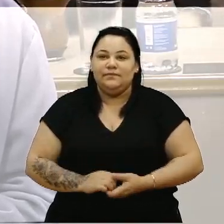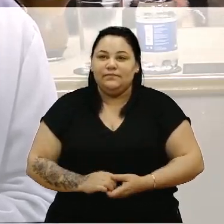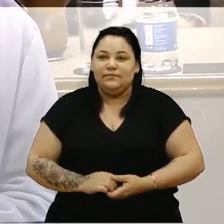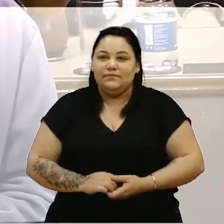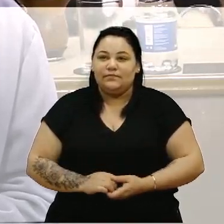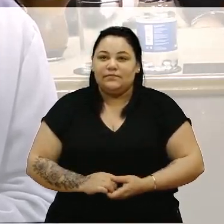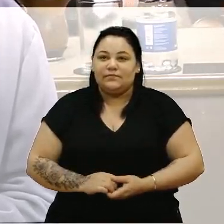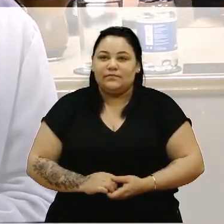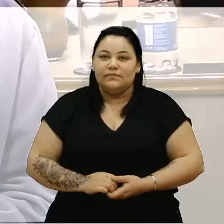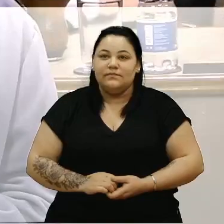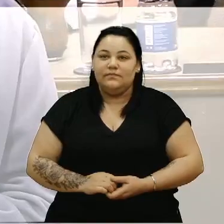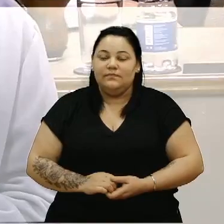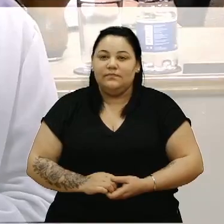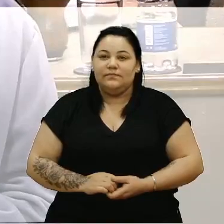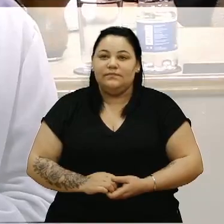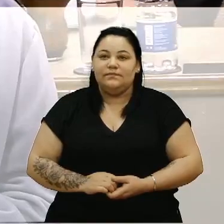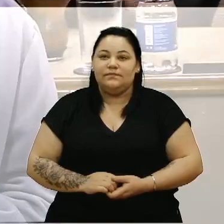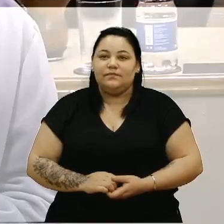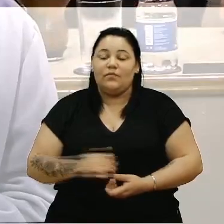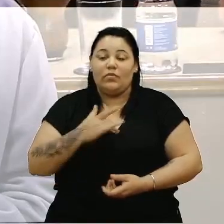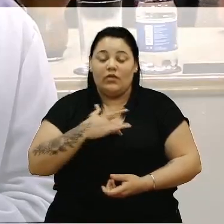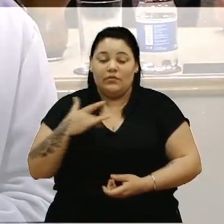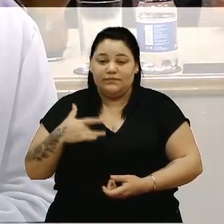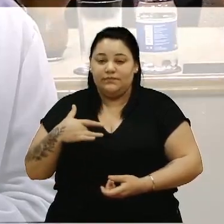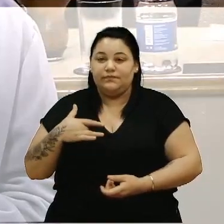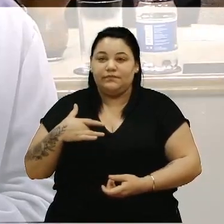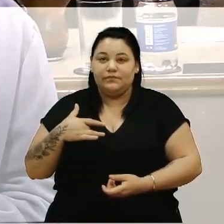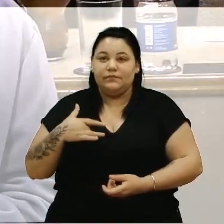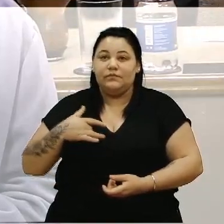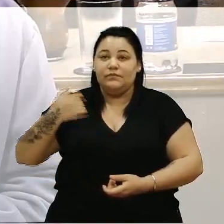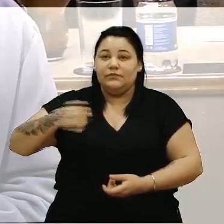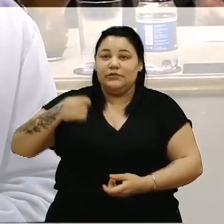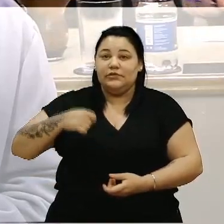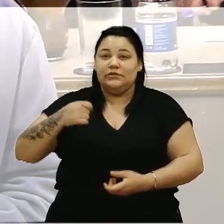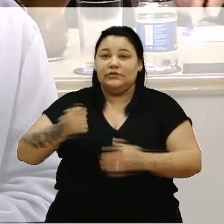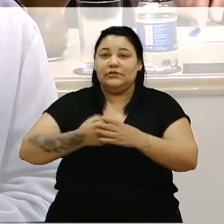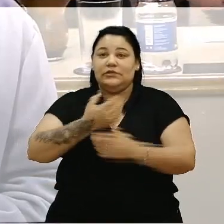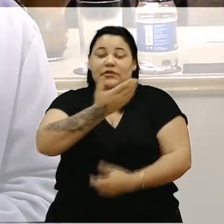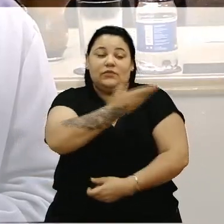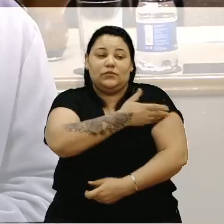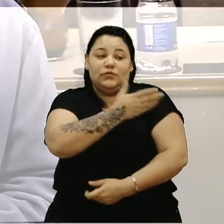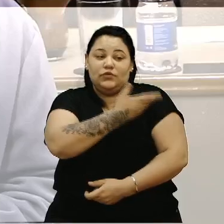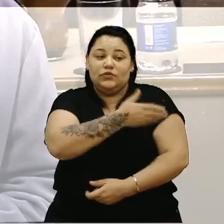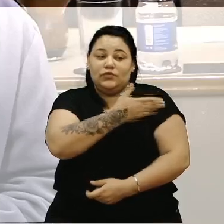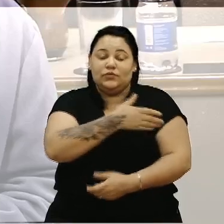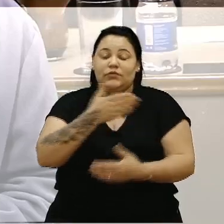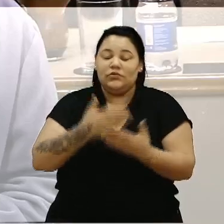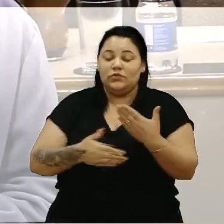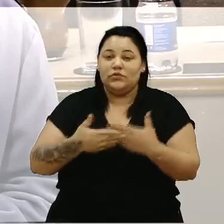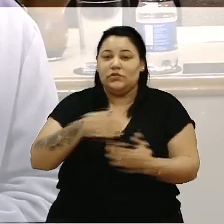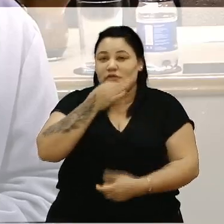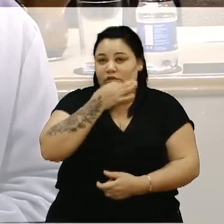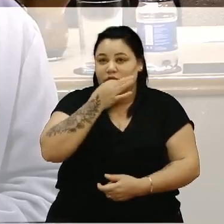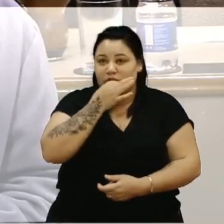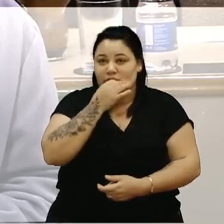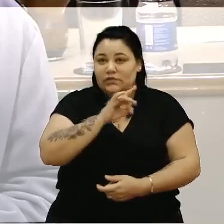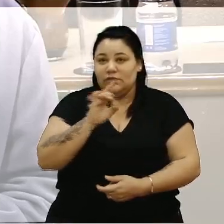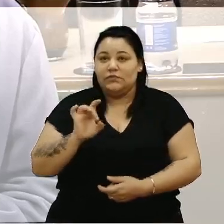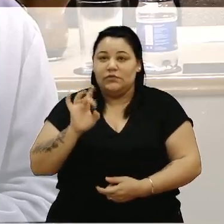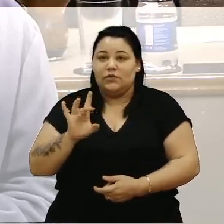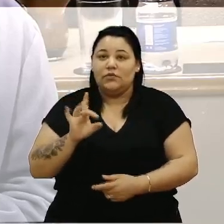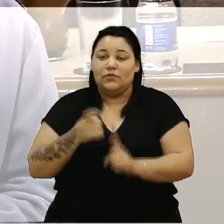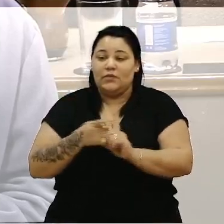vidas. A doação de sangue deve se tornar um hábito entre todos os moradores de Caxias do Sul, não apenas durante o mês de